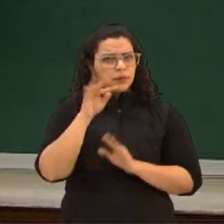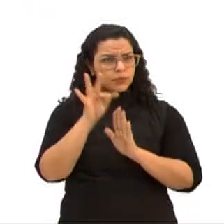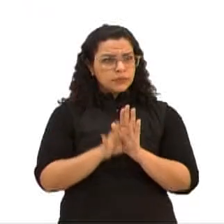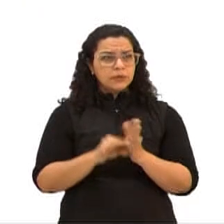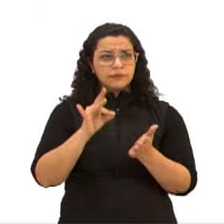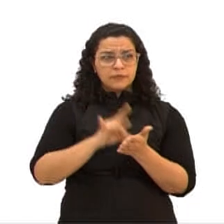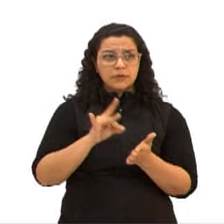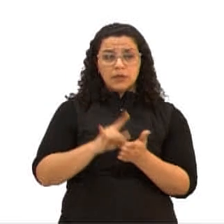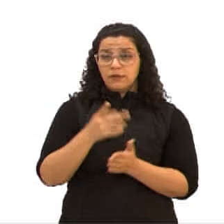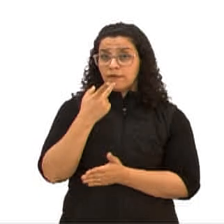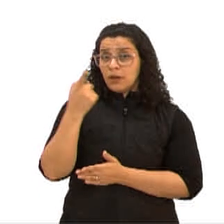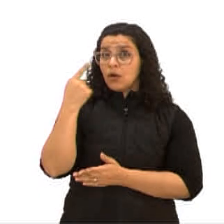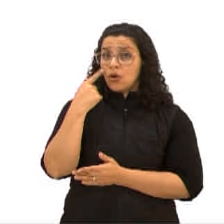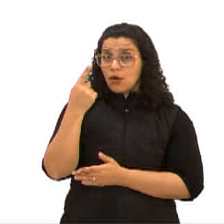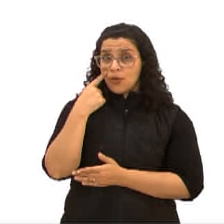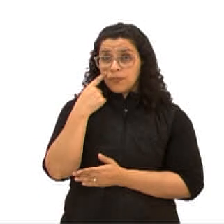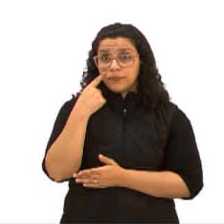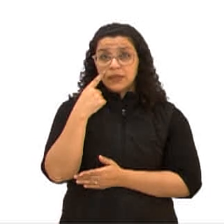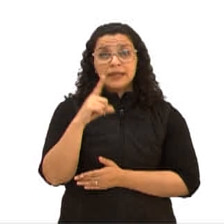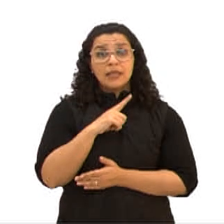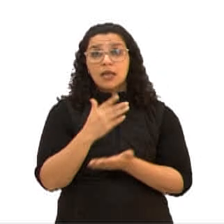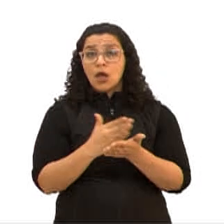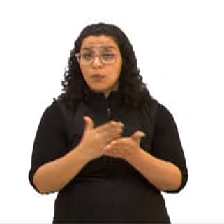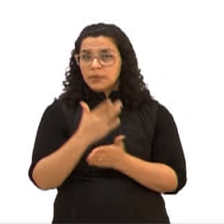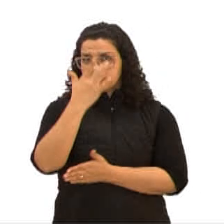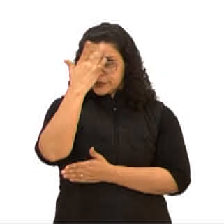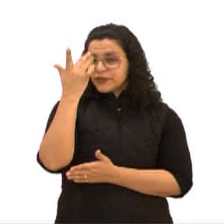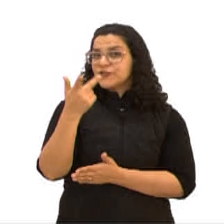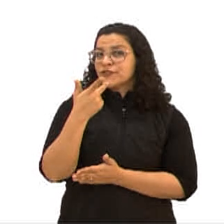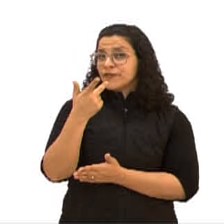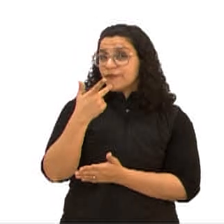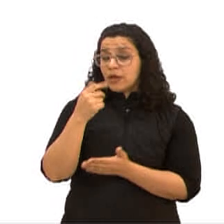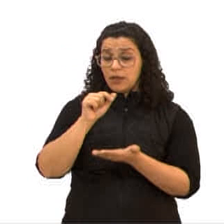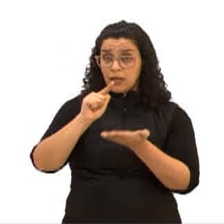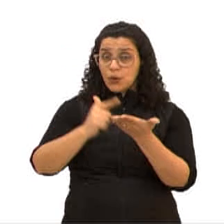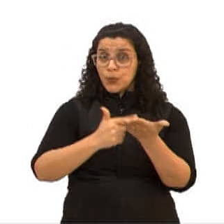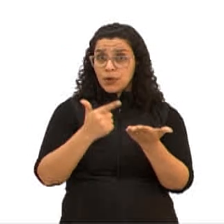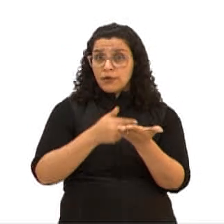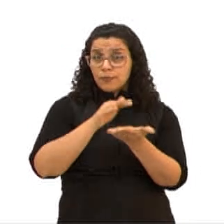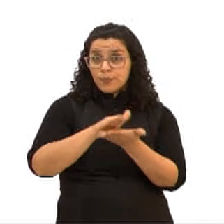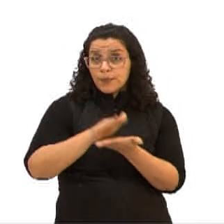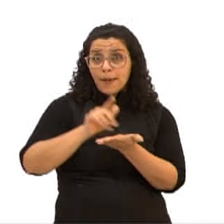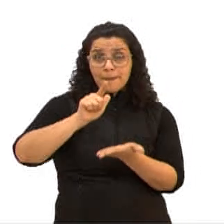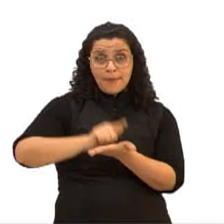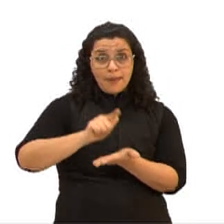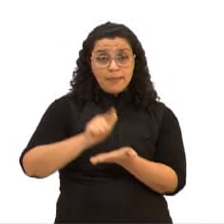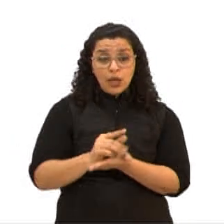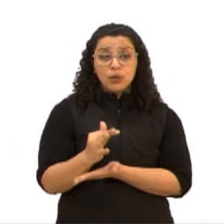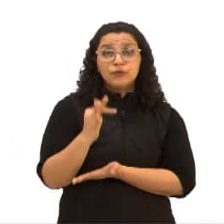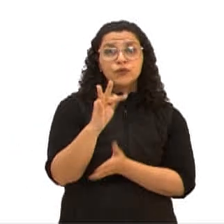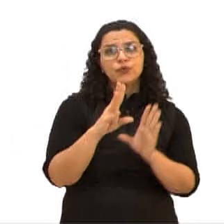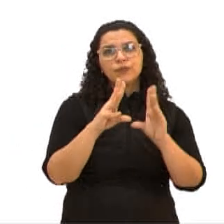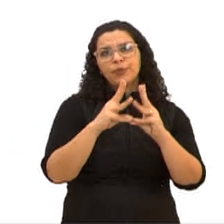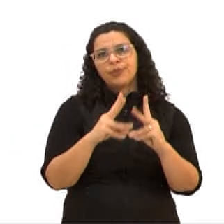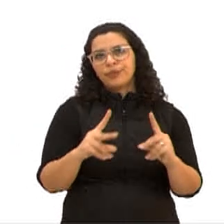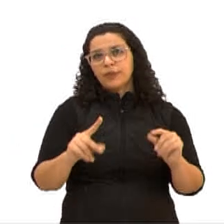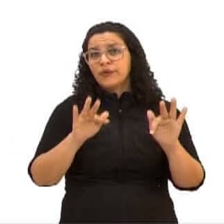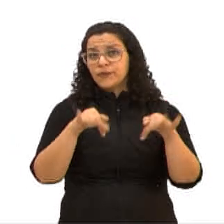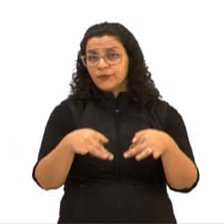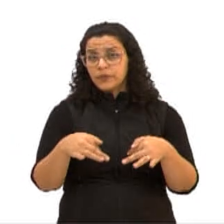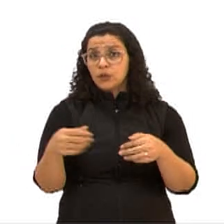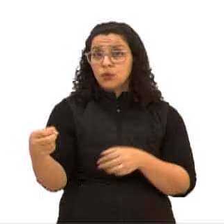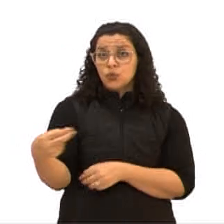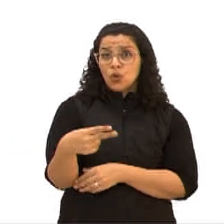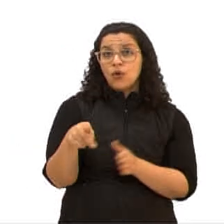texto original inteiro? Olha só. Tem gente afirmando que o formato impresso é uma realidade predestinada à extinção. Uma